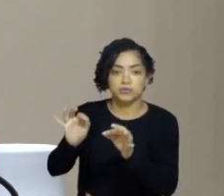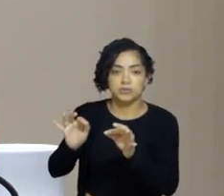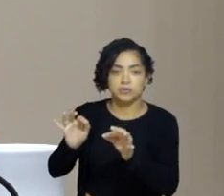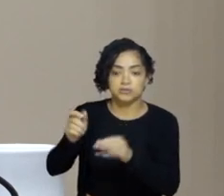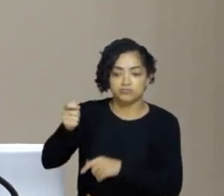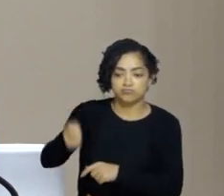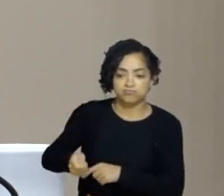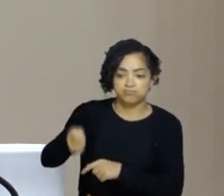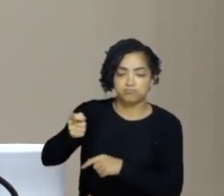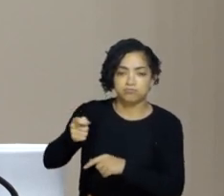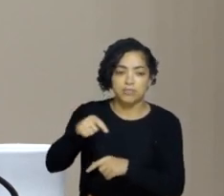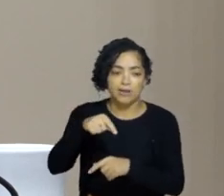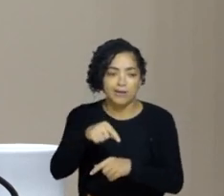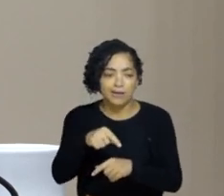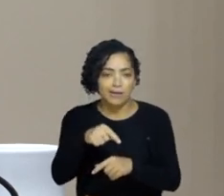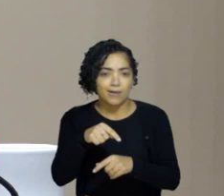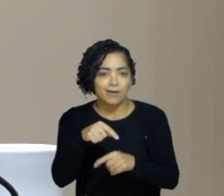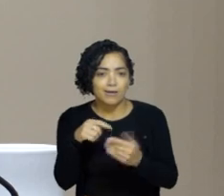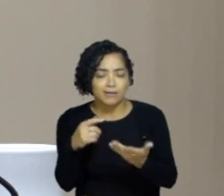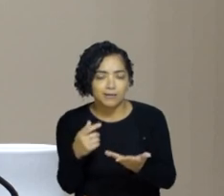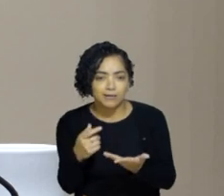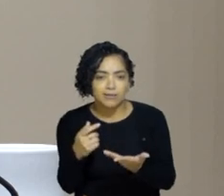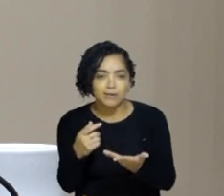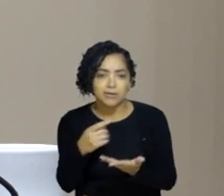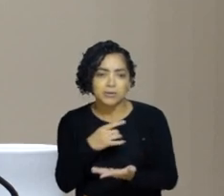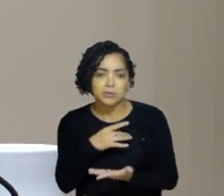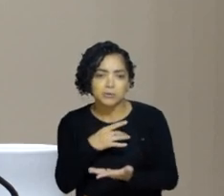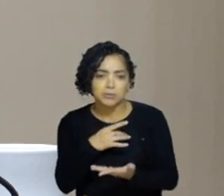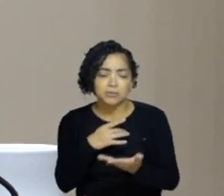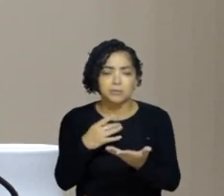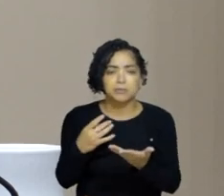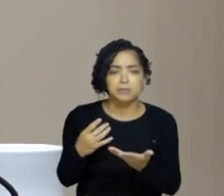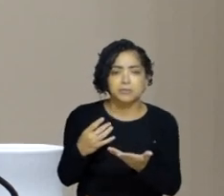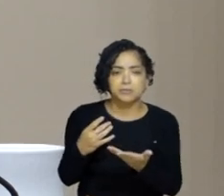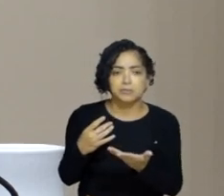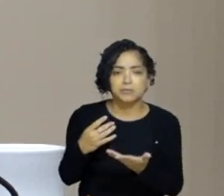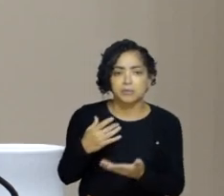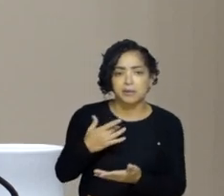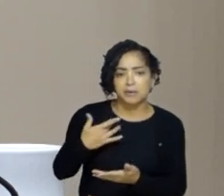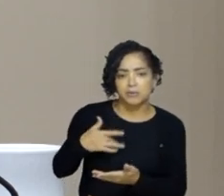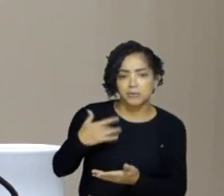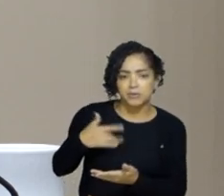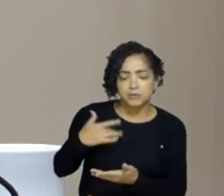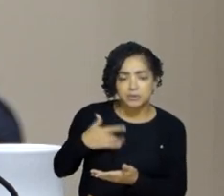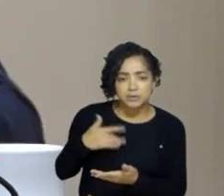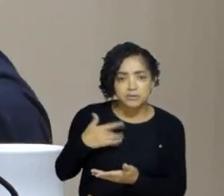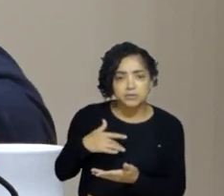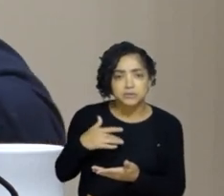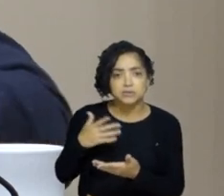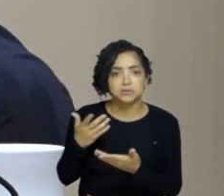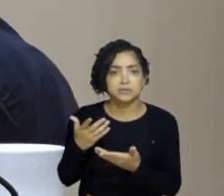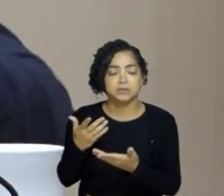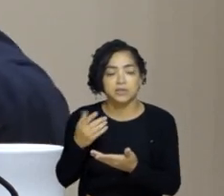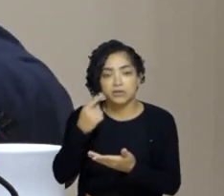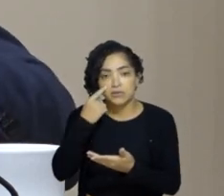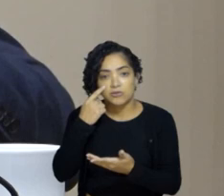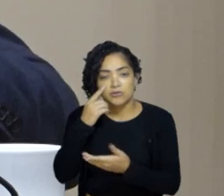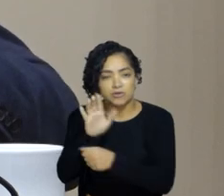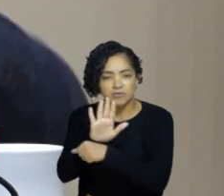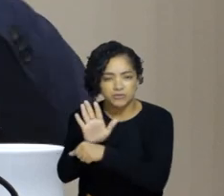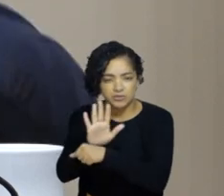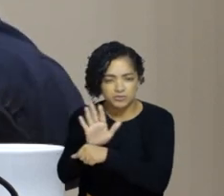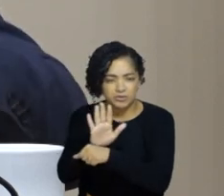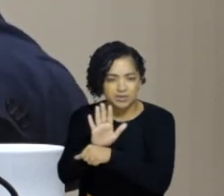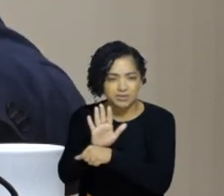coitadinho, sim senhora, não sei o quê, vídeo aí de juíza, que tirou